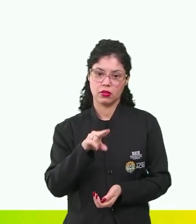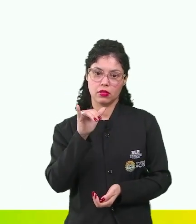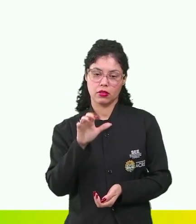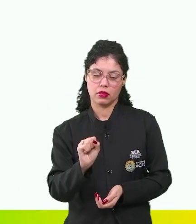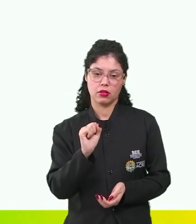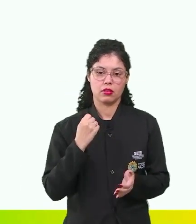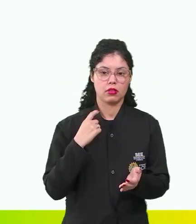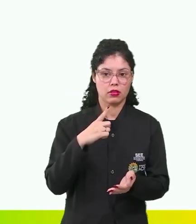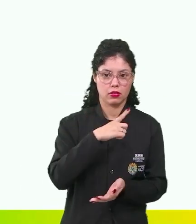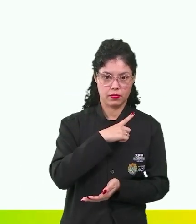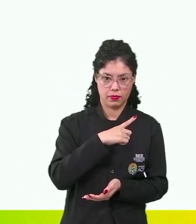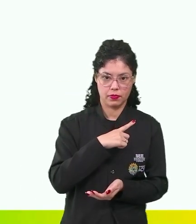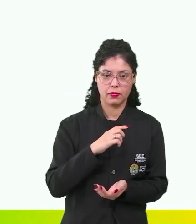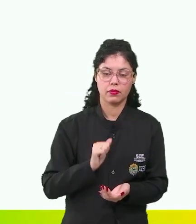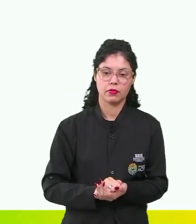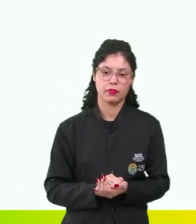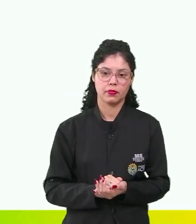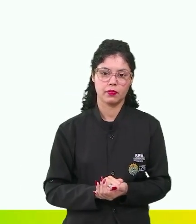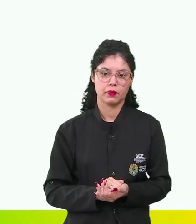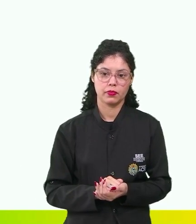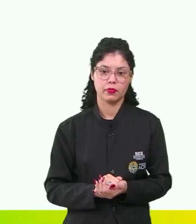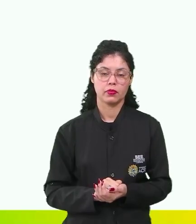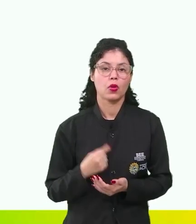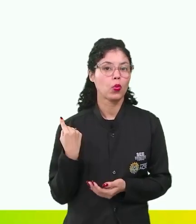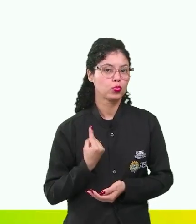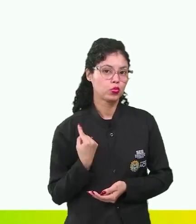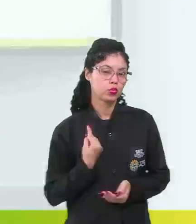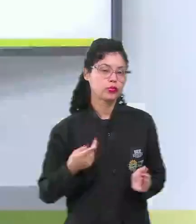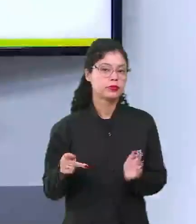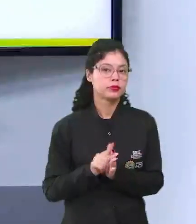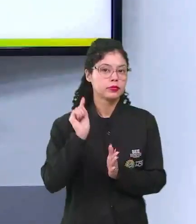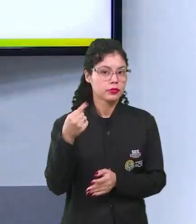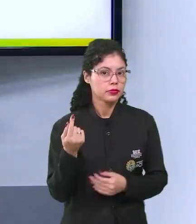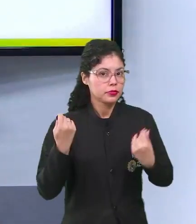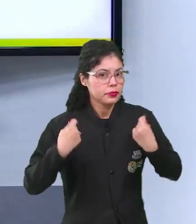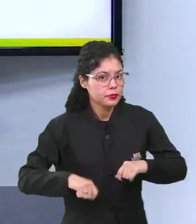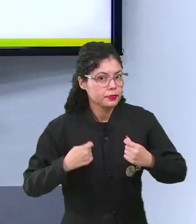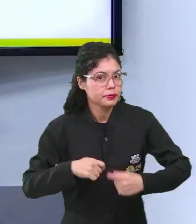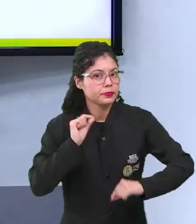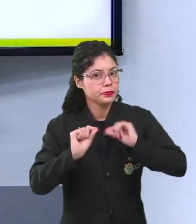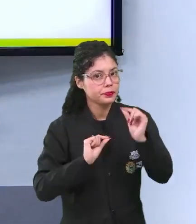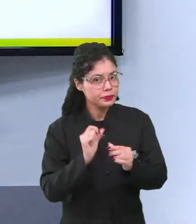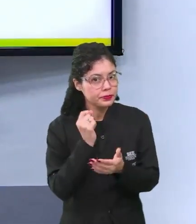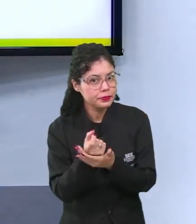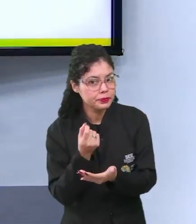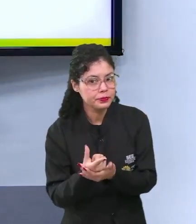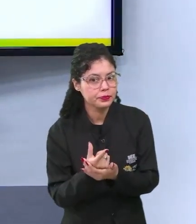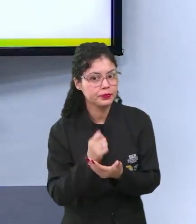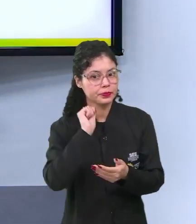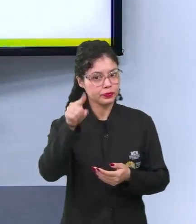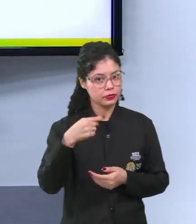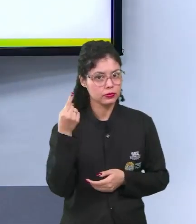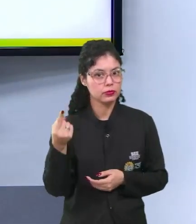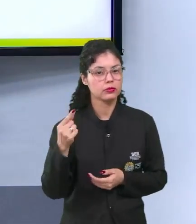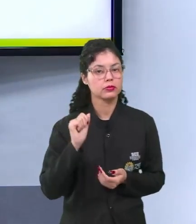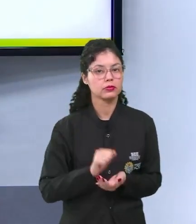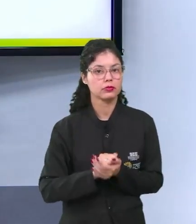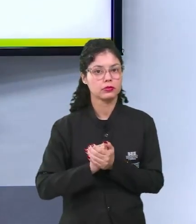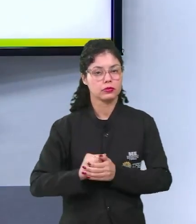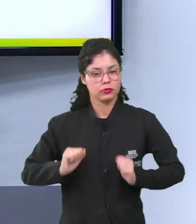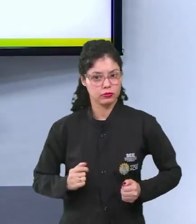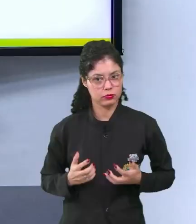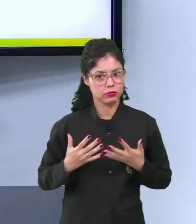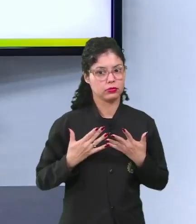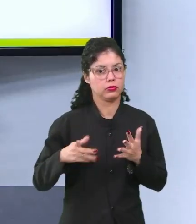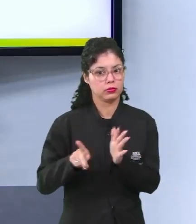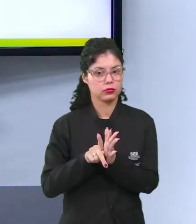para obter um senso de prestígio. Então, é aquela necessidade de consumir, é aquela